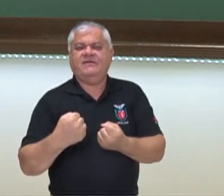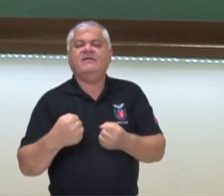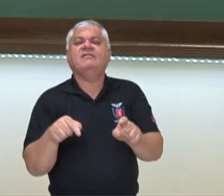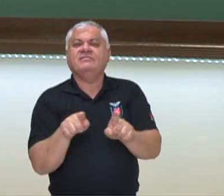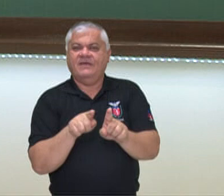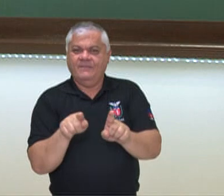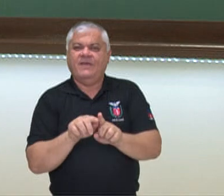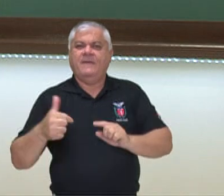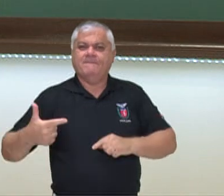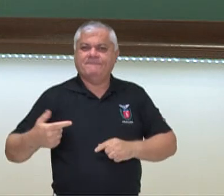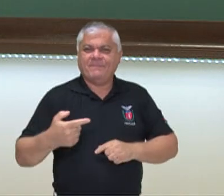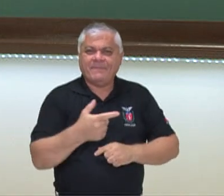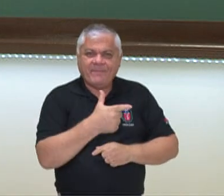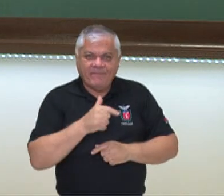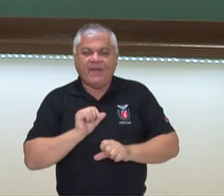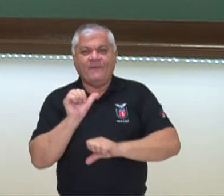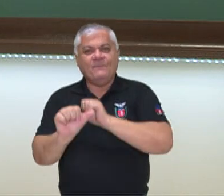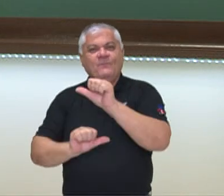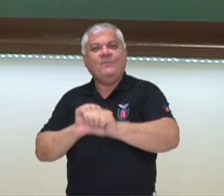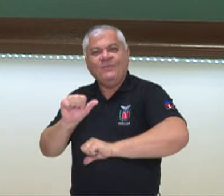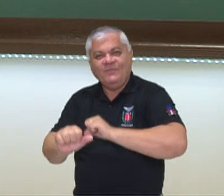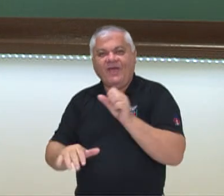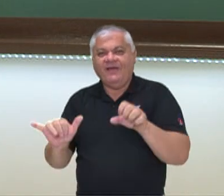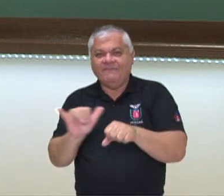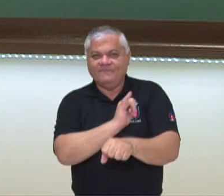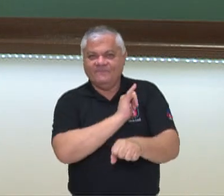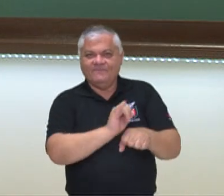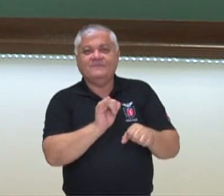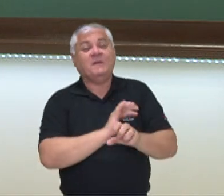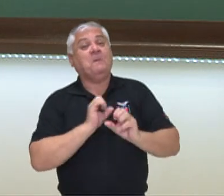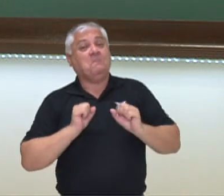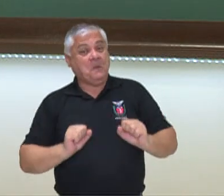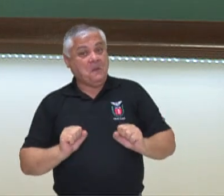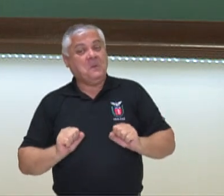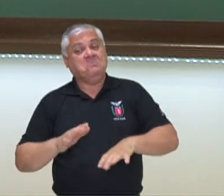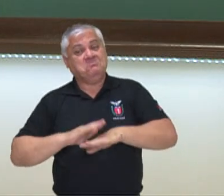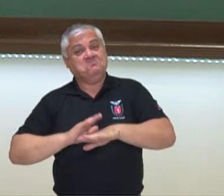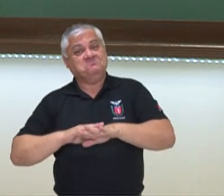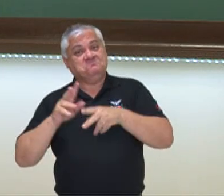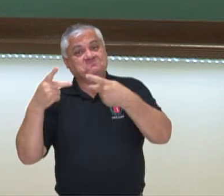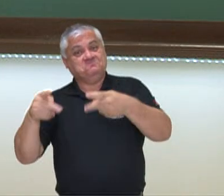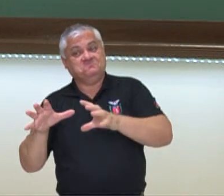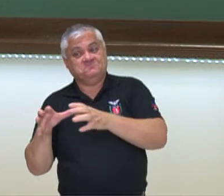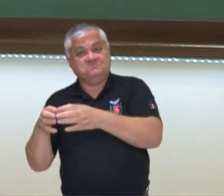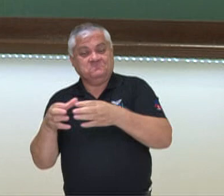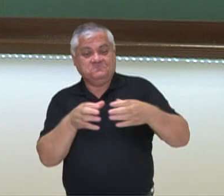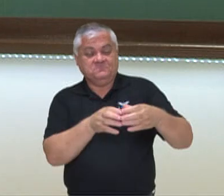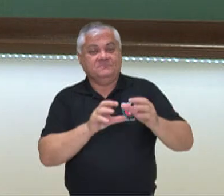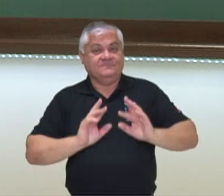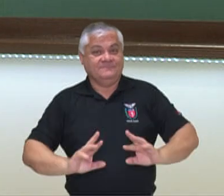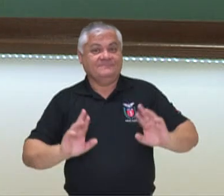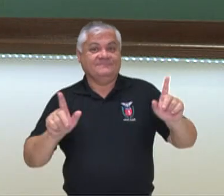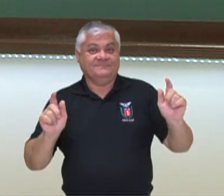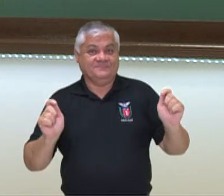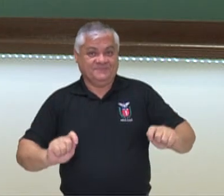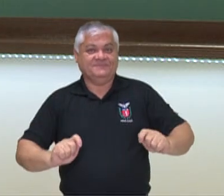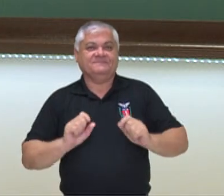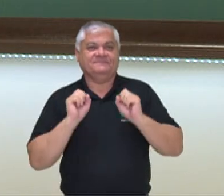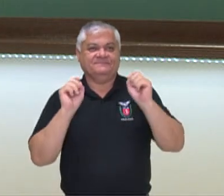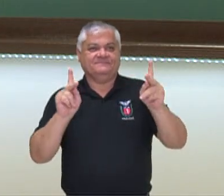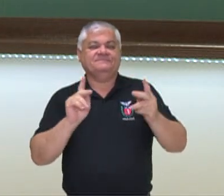de atacar mudar a sua tática, certo? Então isso é muito comum acontecer também nos times de futebol,